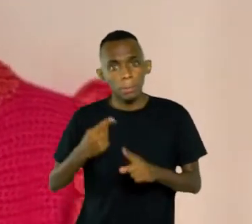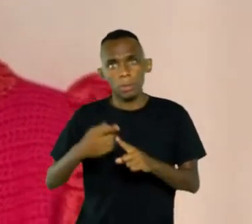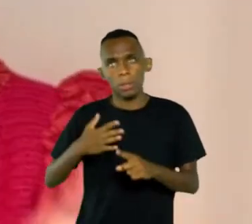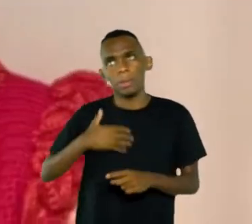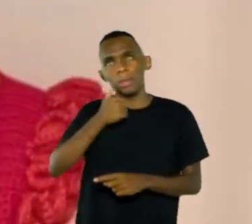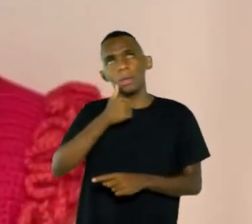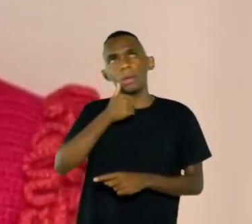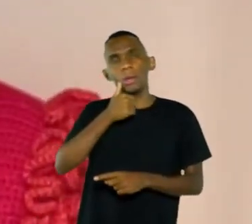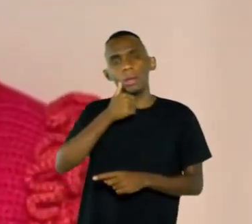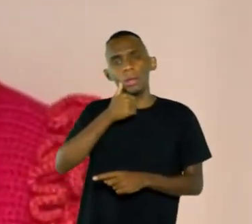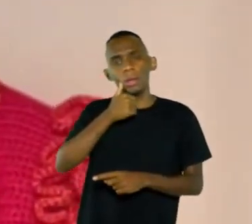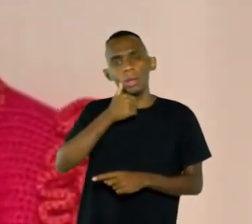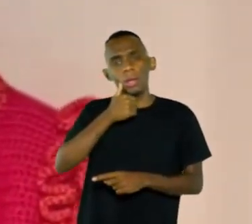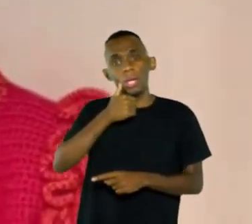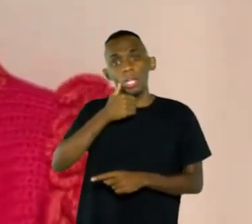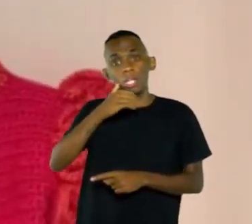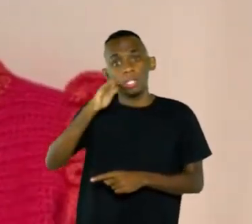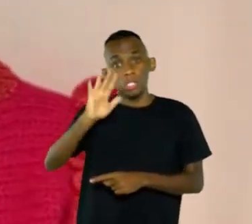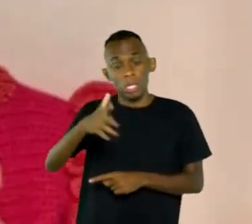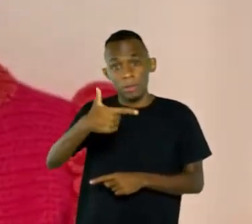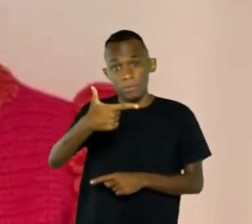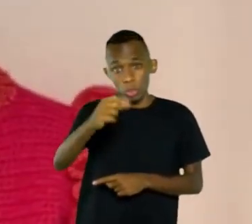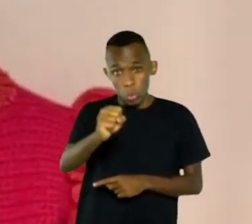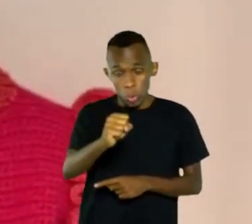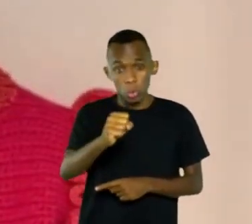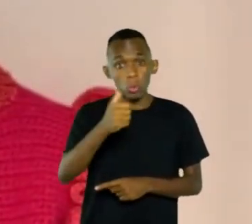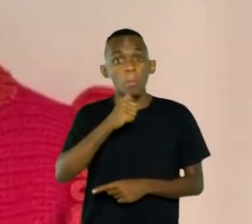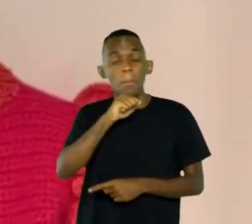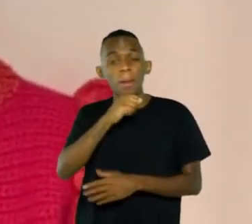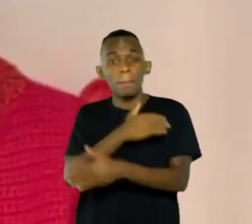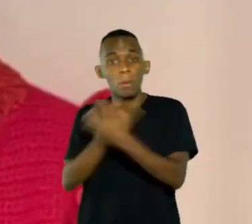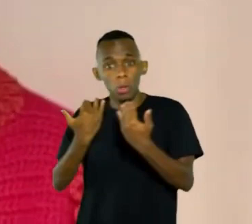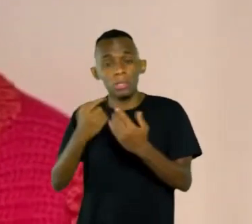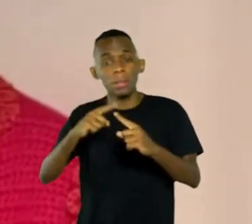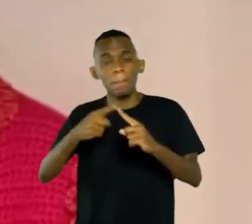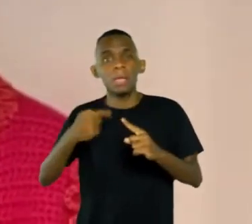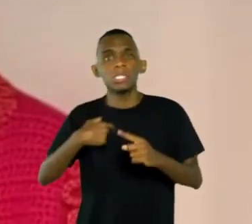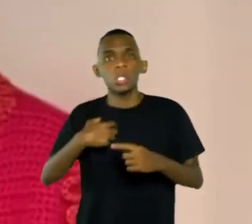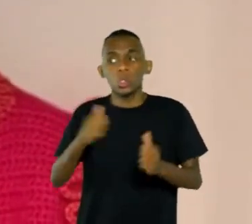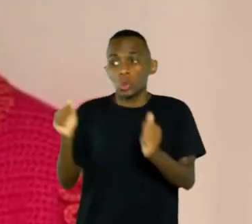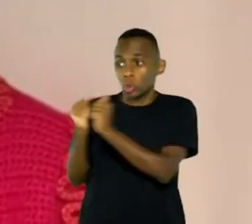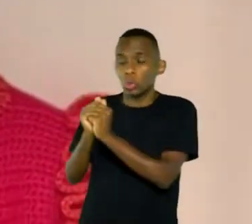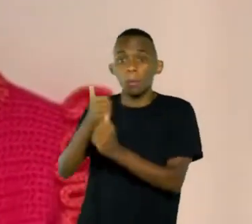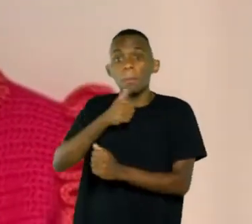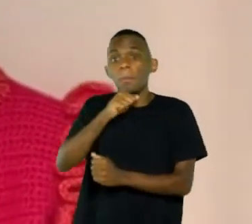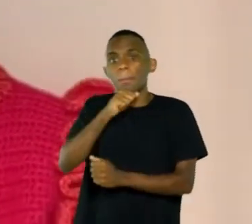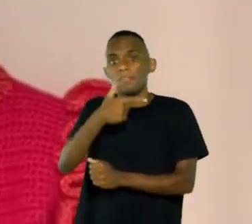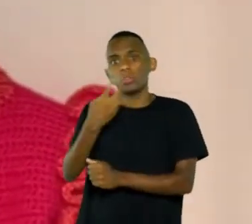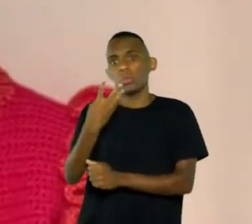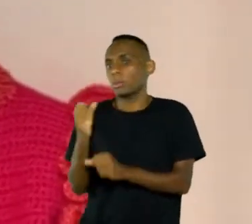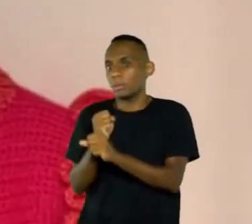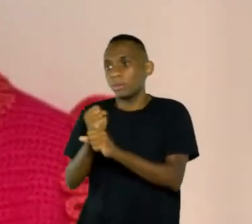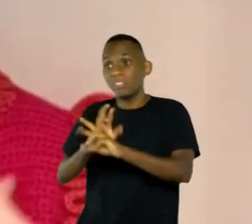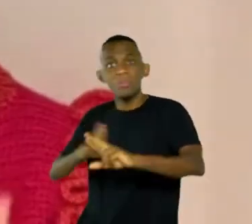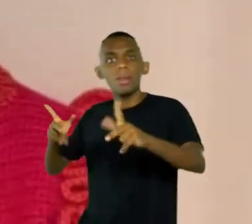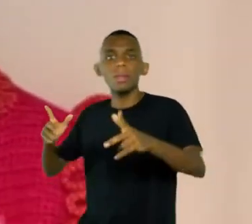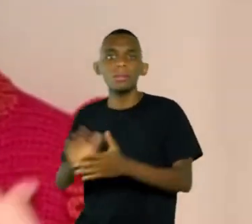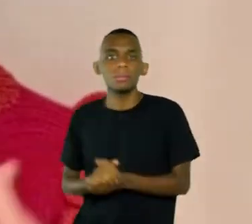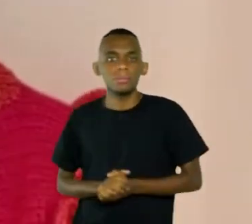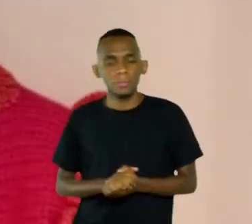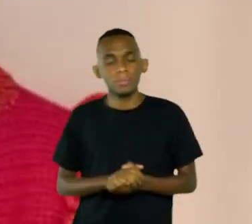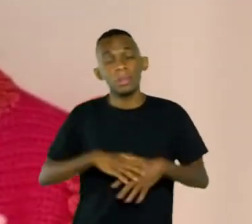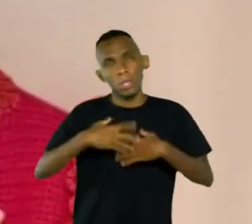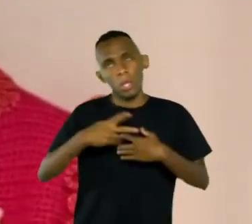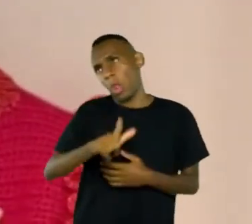anos, então eu tenho 28 anos sem a minha mãe e 24 com. Eu já me esqueci de muita coisa. É claro que quando essas lembranças